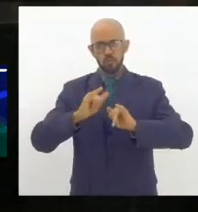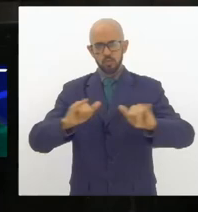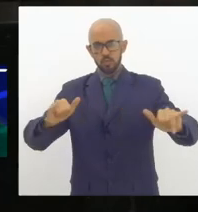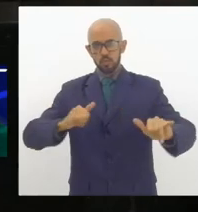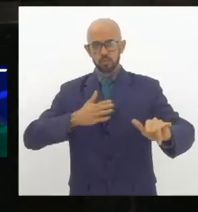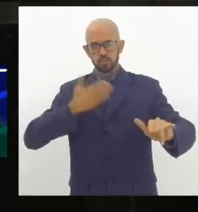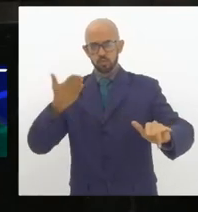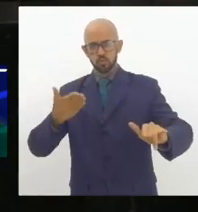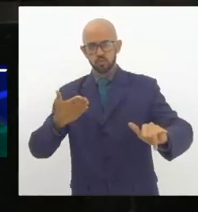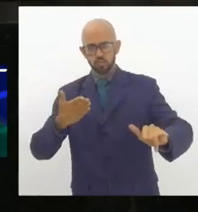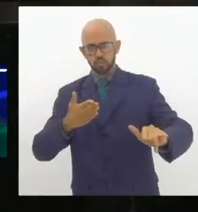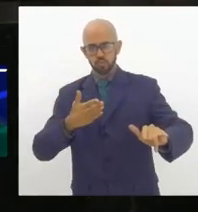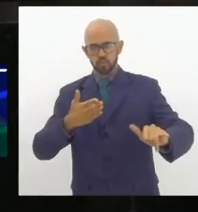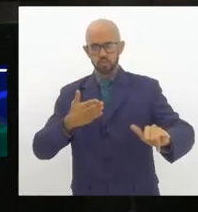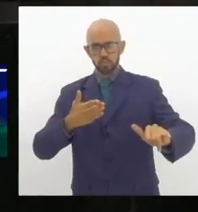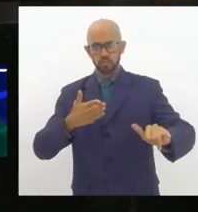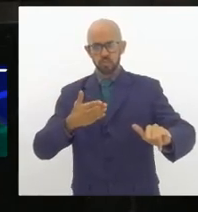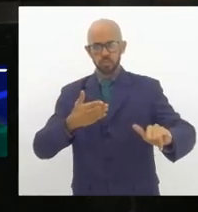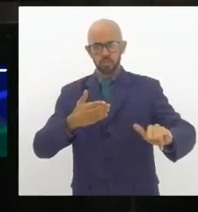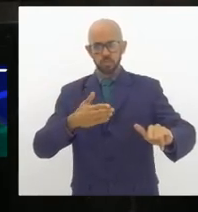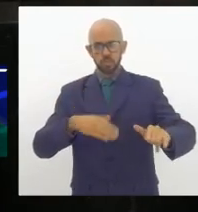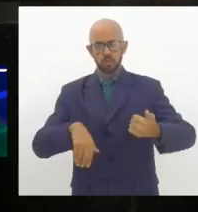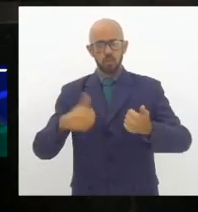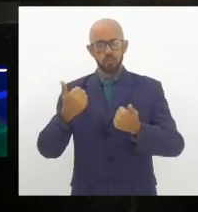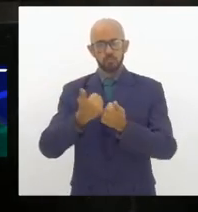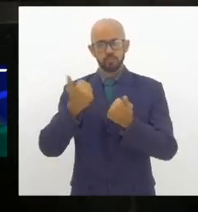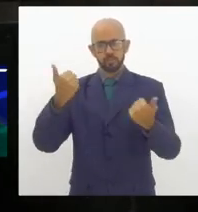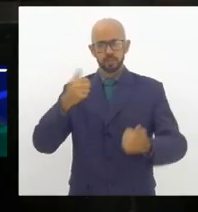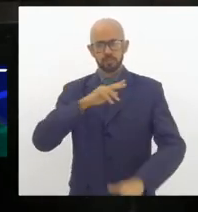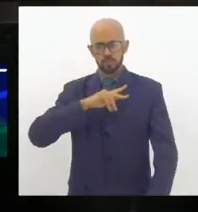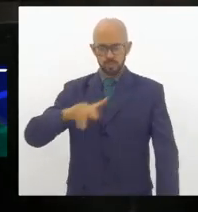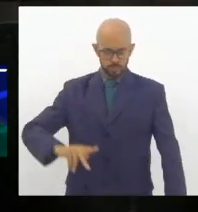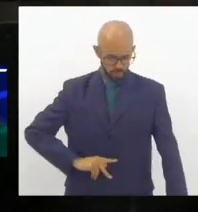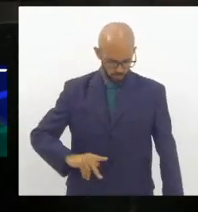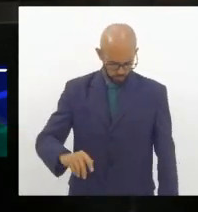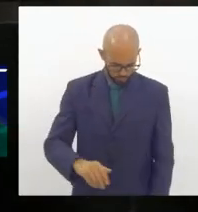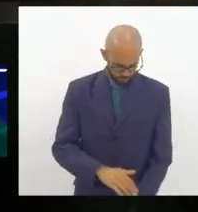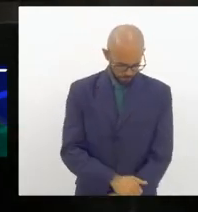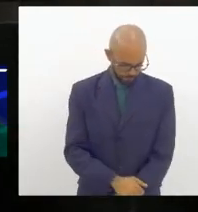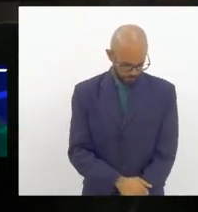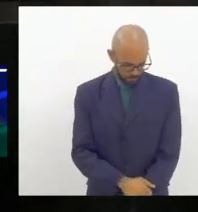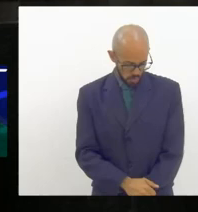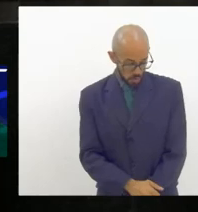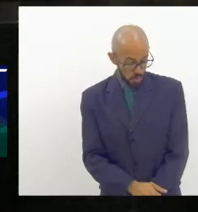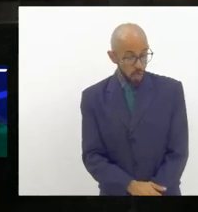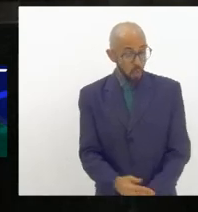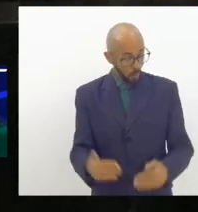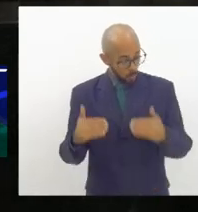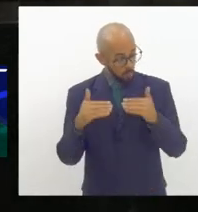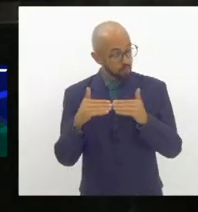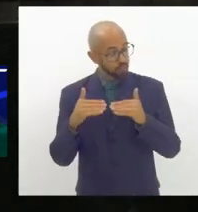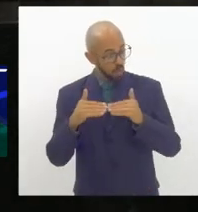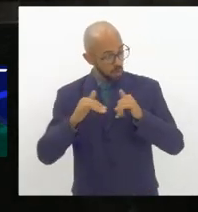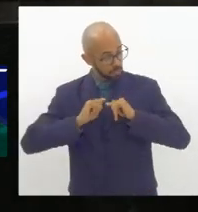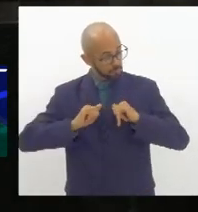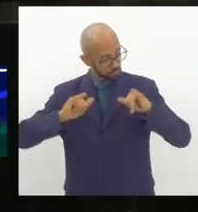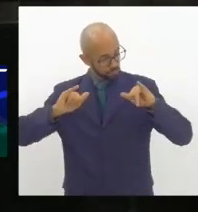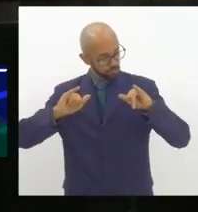envolvendo o vice-presidente conforme noticiado